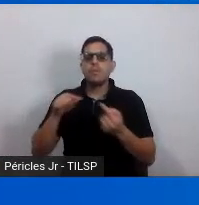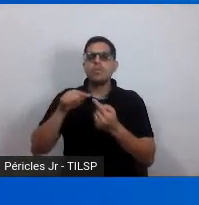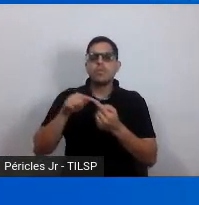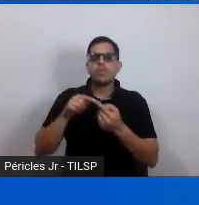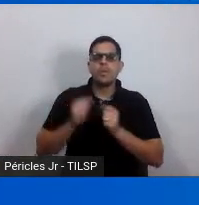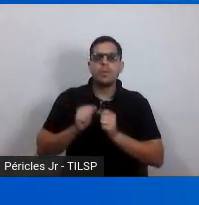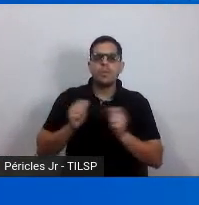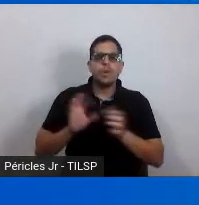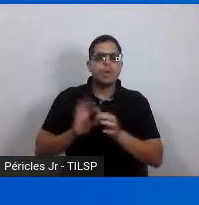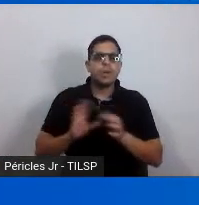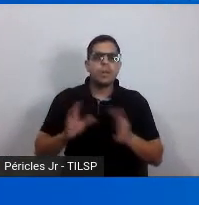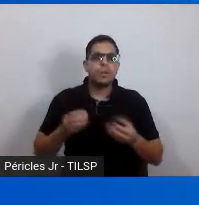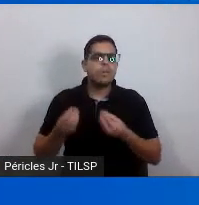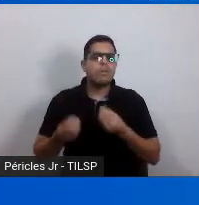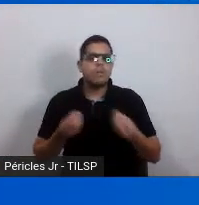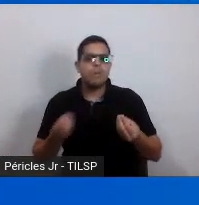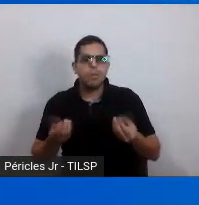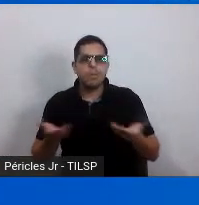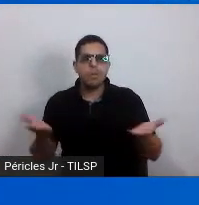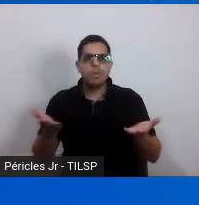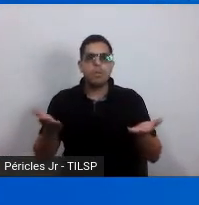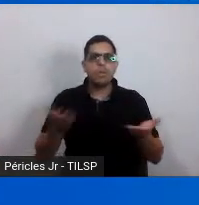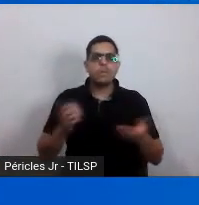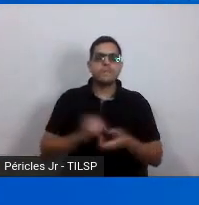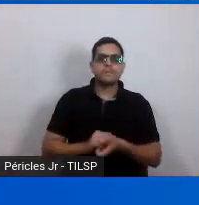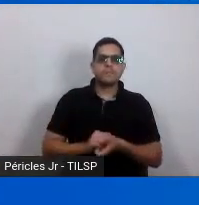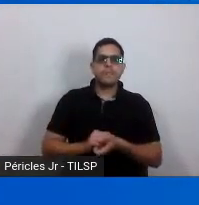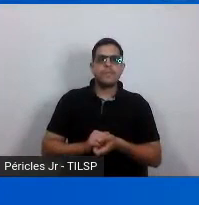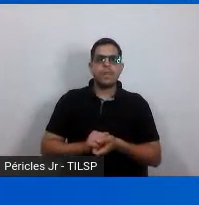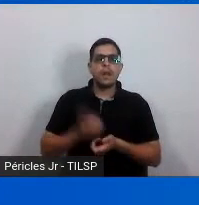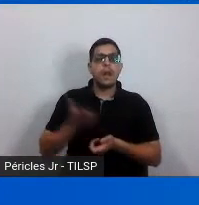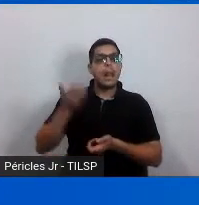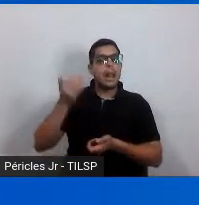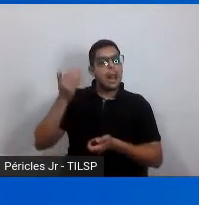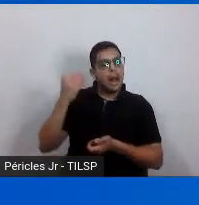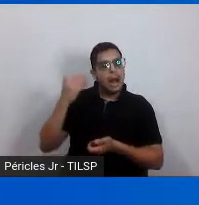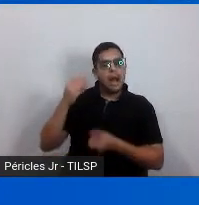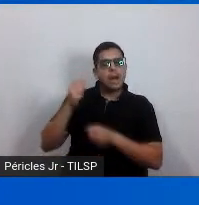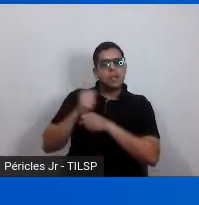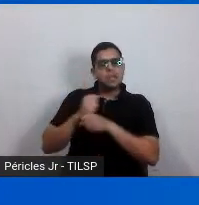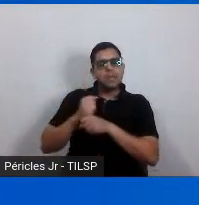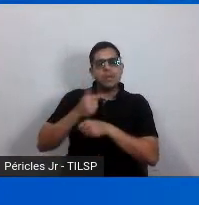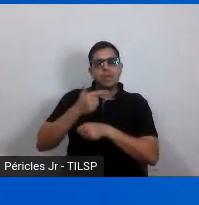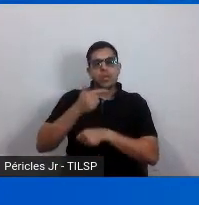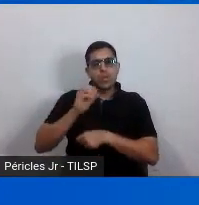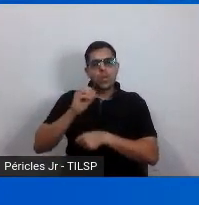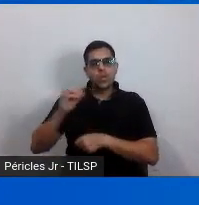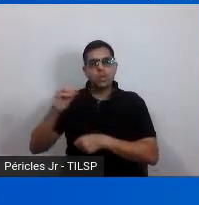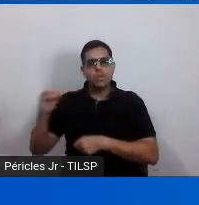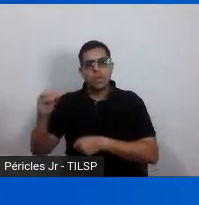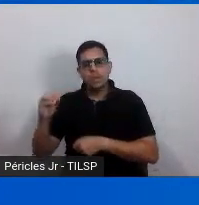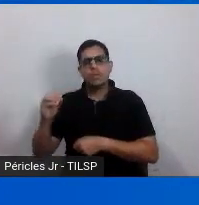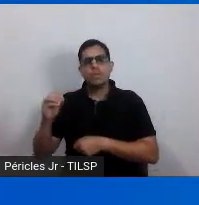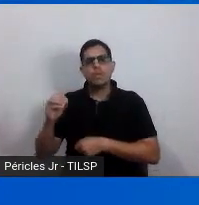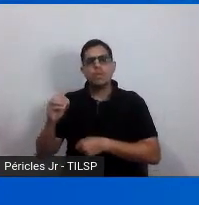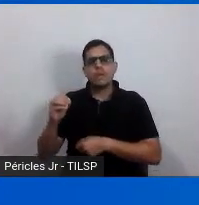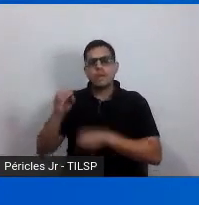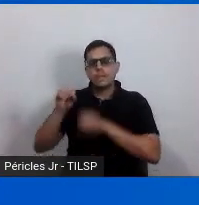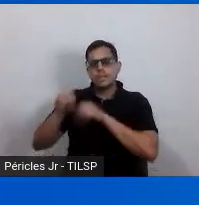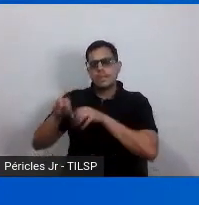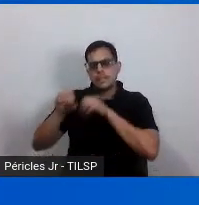anos 2000 quando falava nos de educação à distância nós falávamos quase que exclusivamente de tecnologia